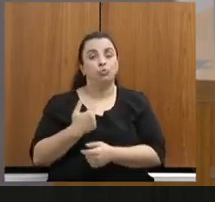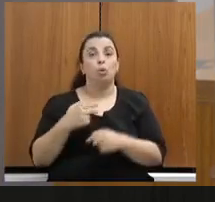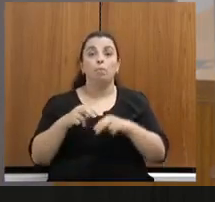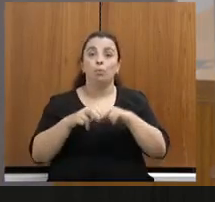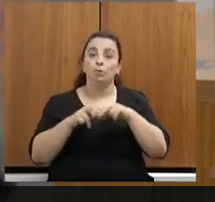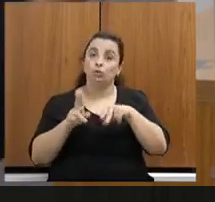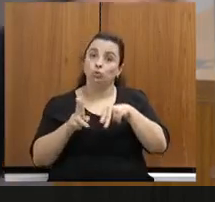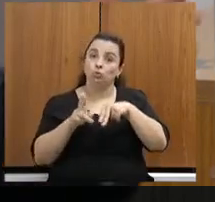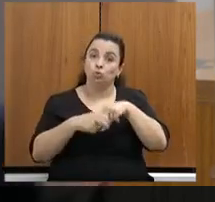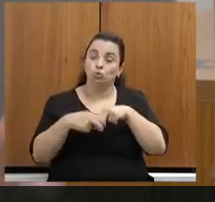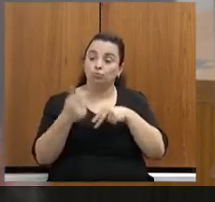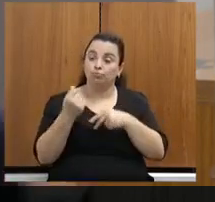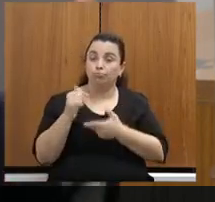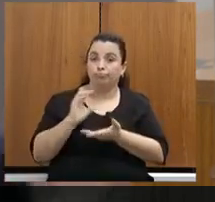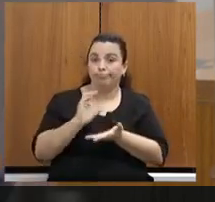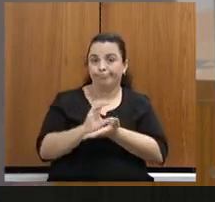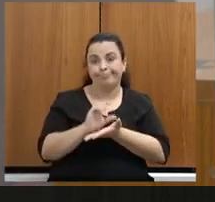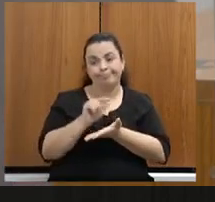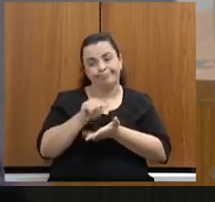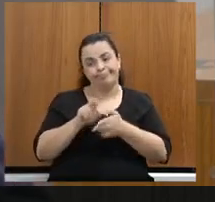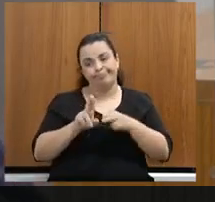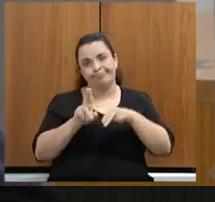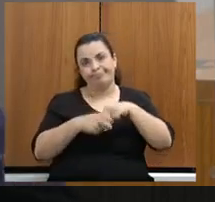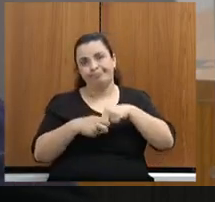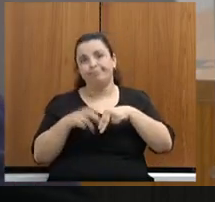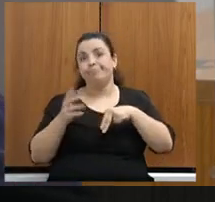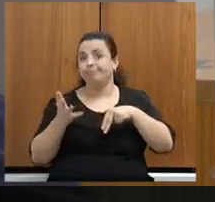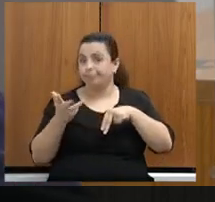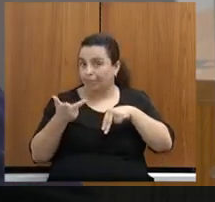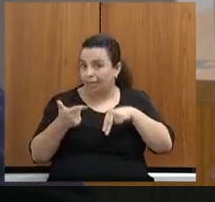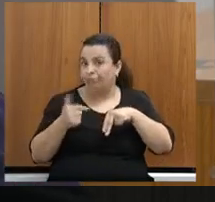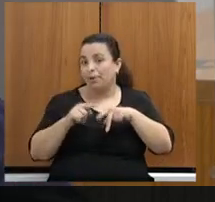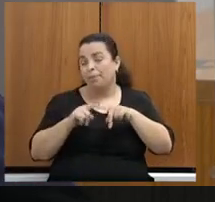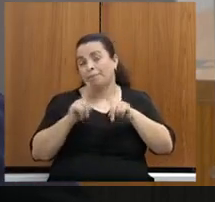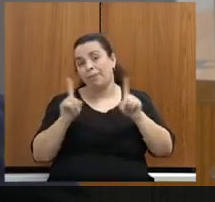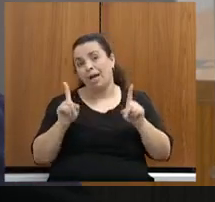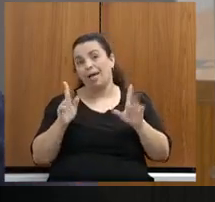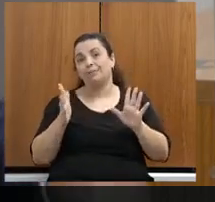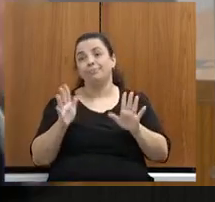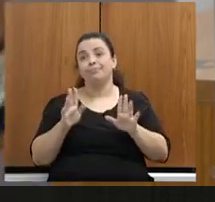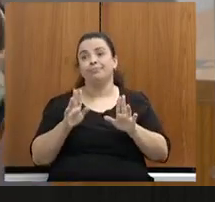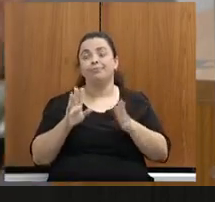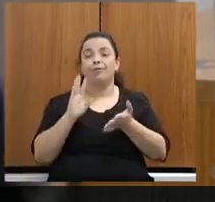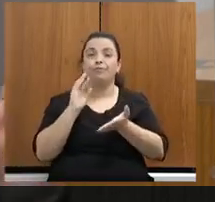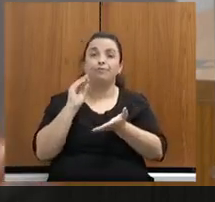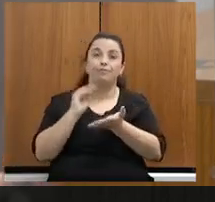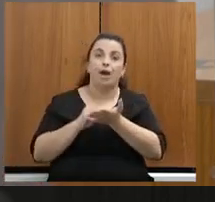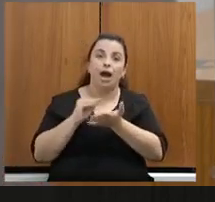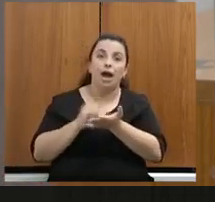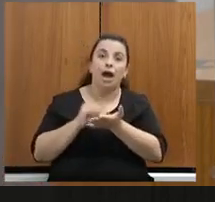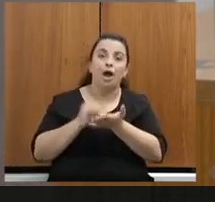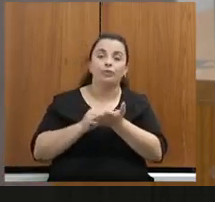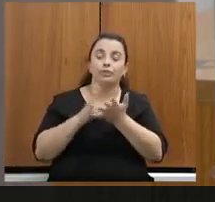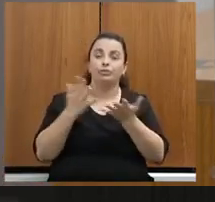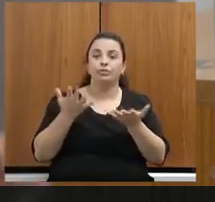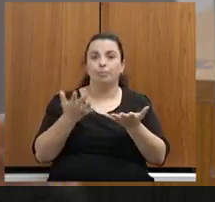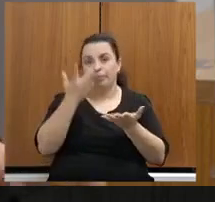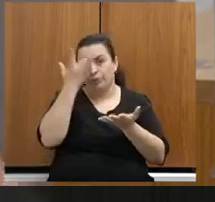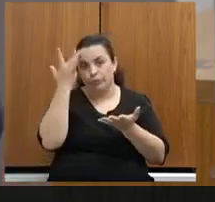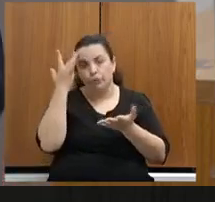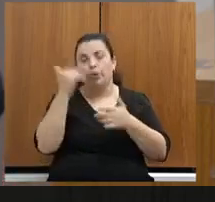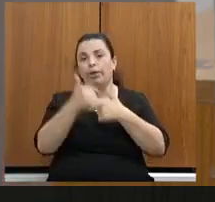saúde é e Aqui nós temos mas que infelizmente é com a falta de recomposição